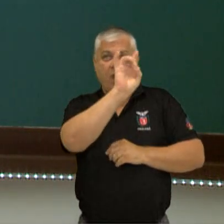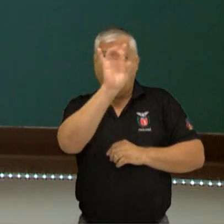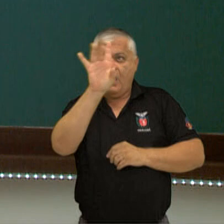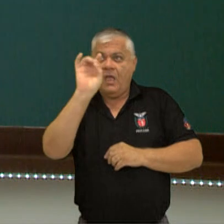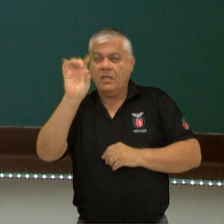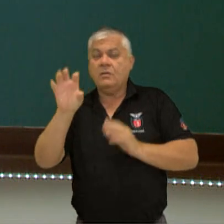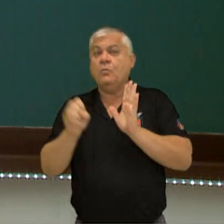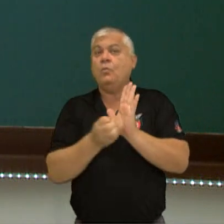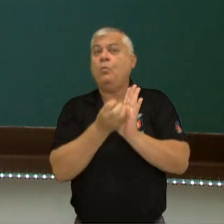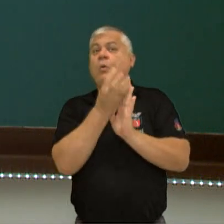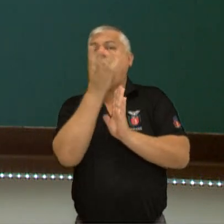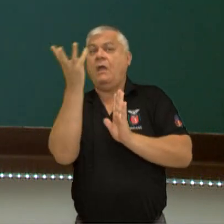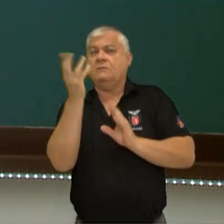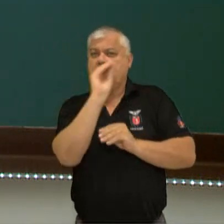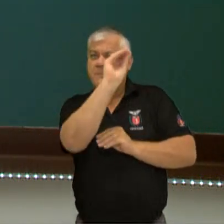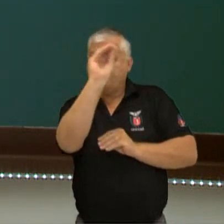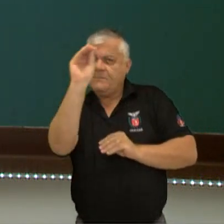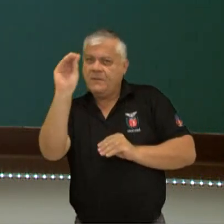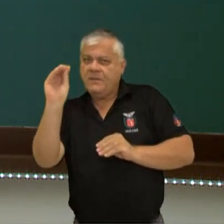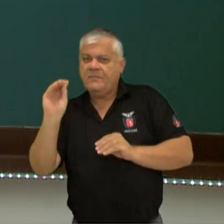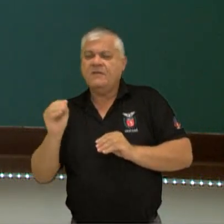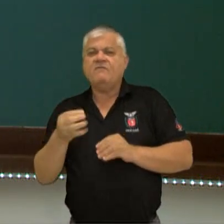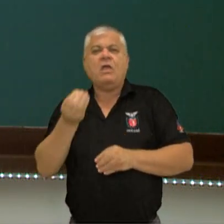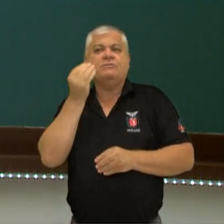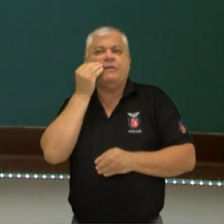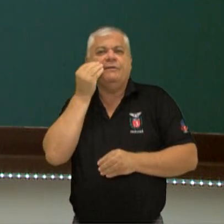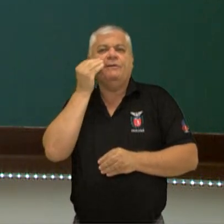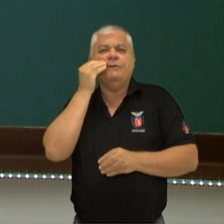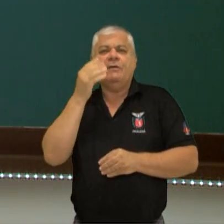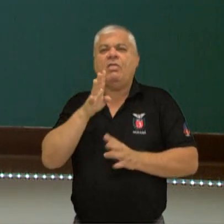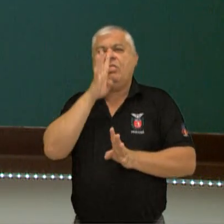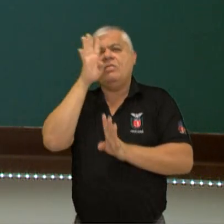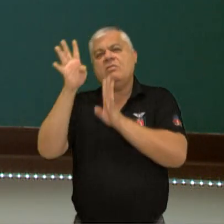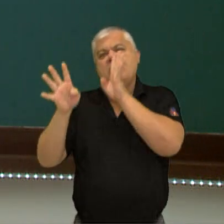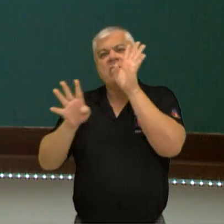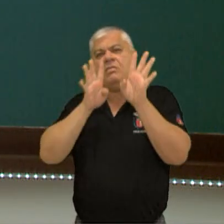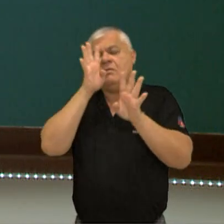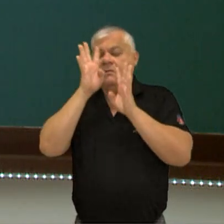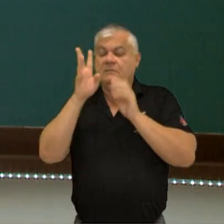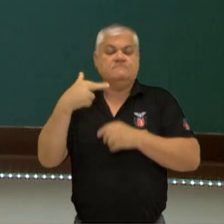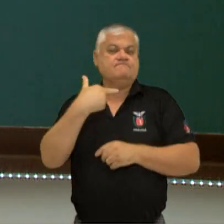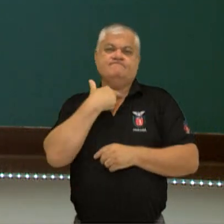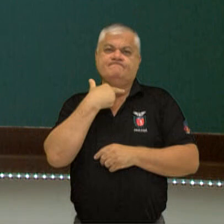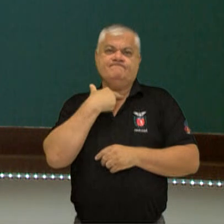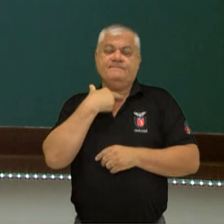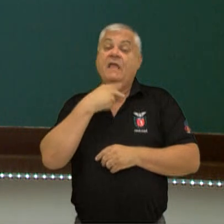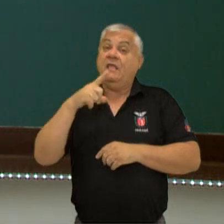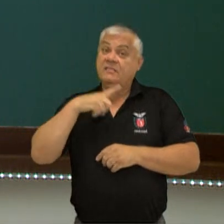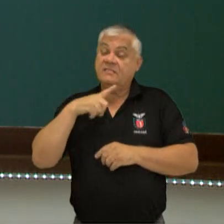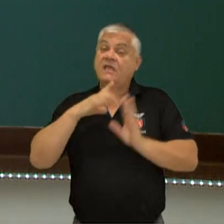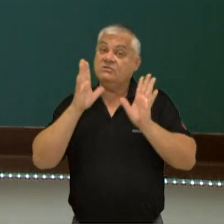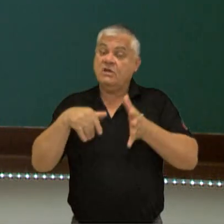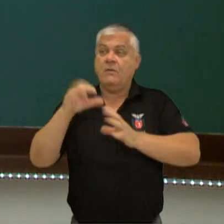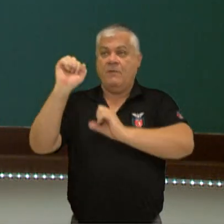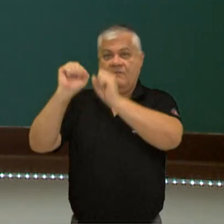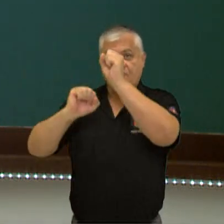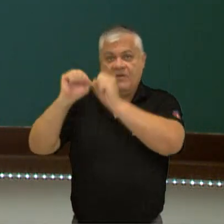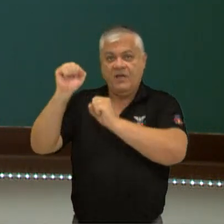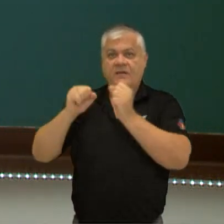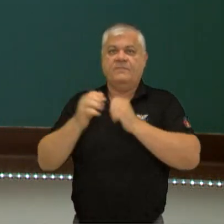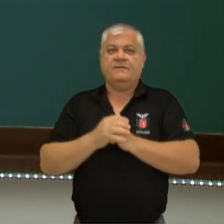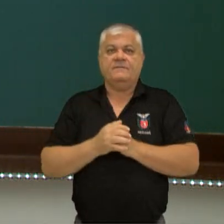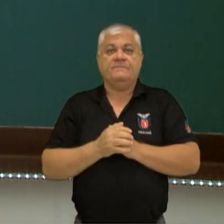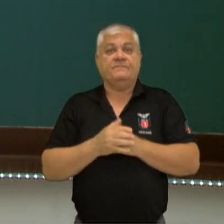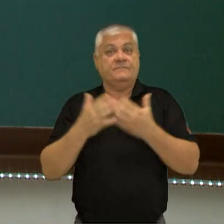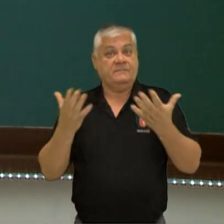diversos materiais, não tem por que ficarmos fazendo testes aleatórios de solubilidade quando temos lá uma indústria, uma fábrica.